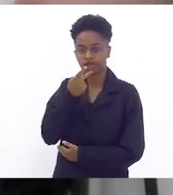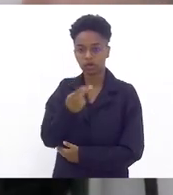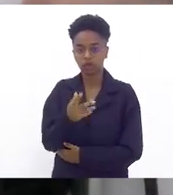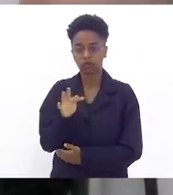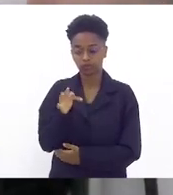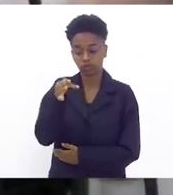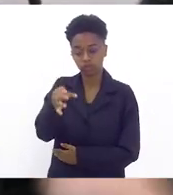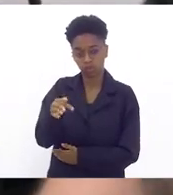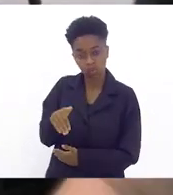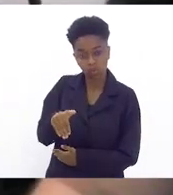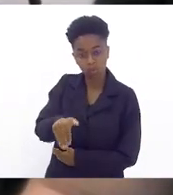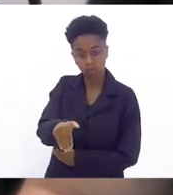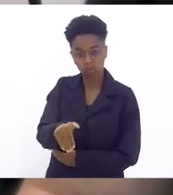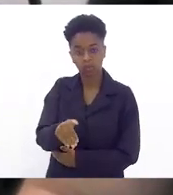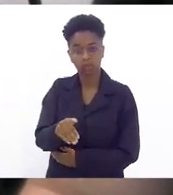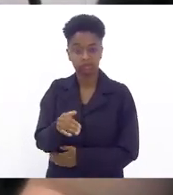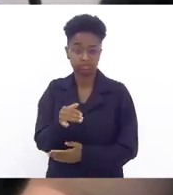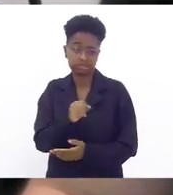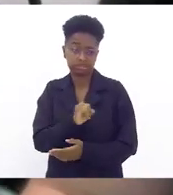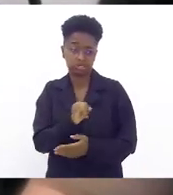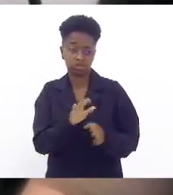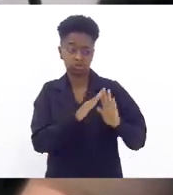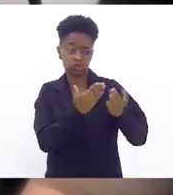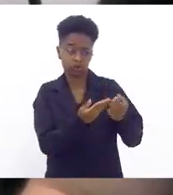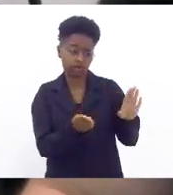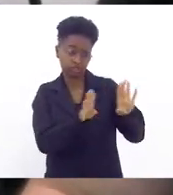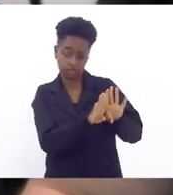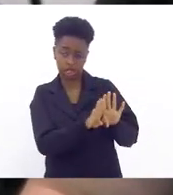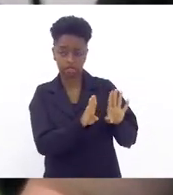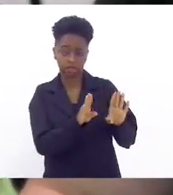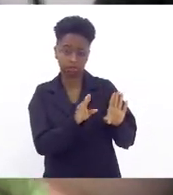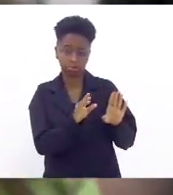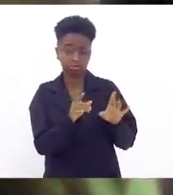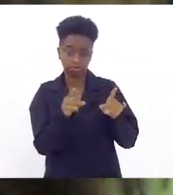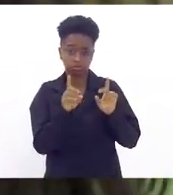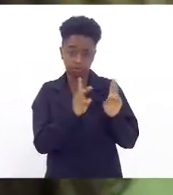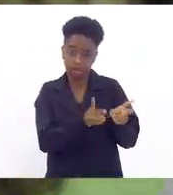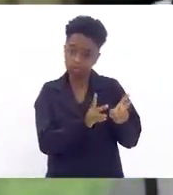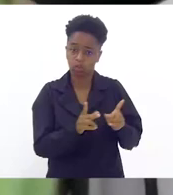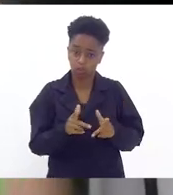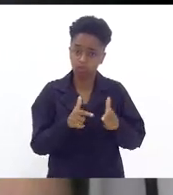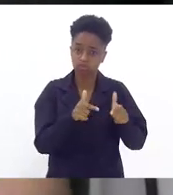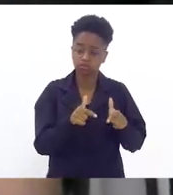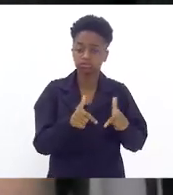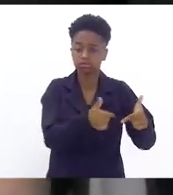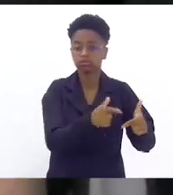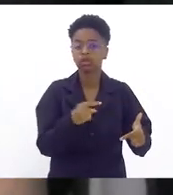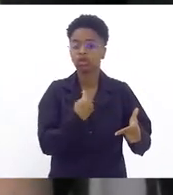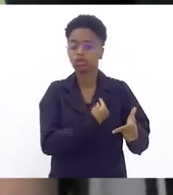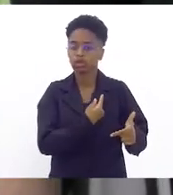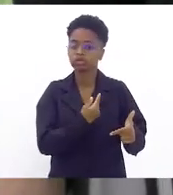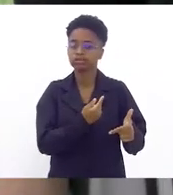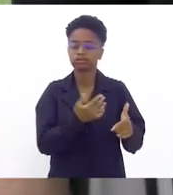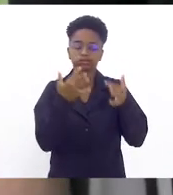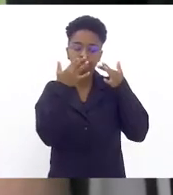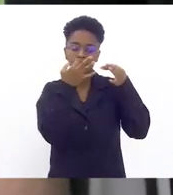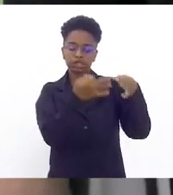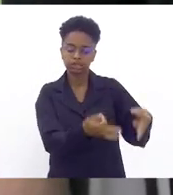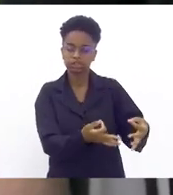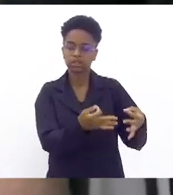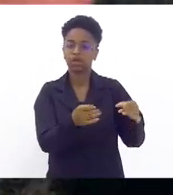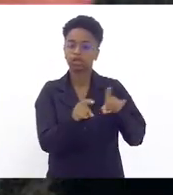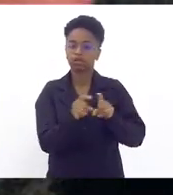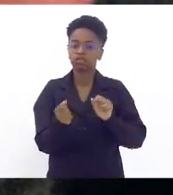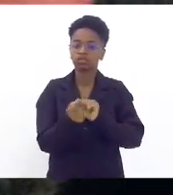mesmo escola estando fechada interditada que nós Vamos abrir um processo de escuta com